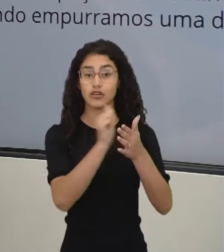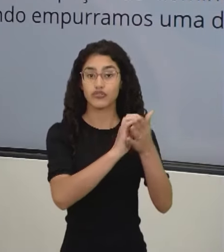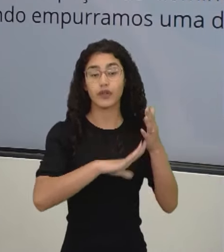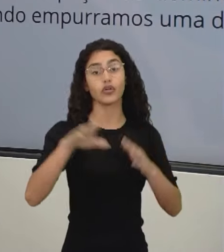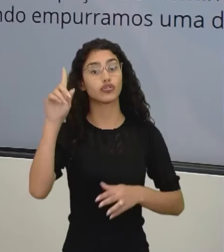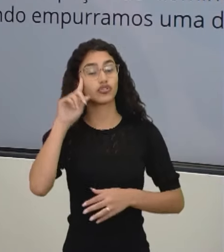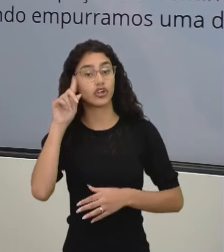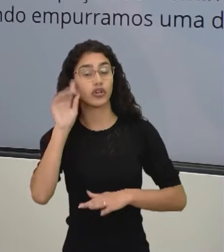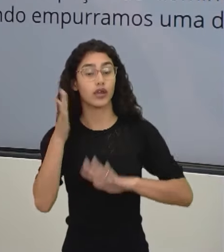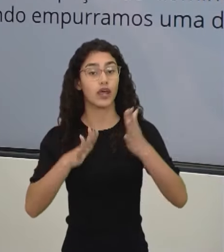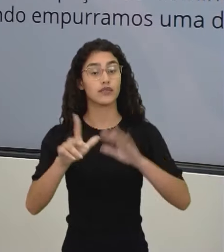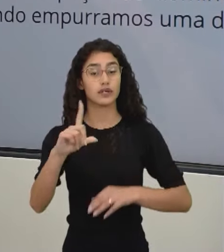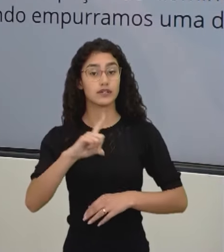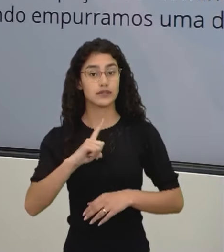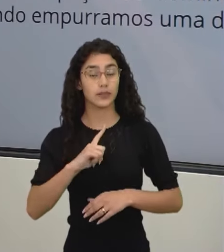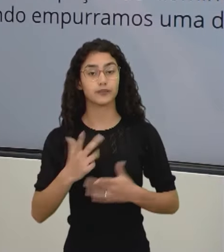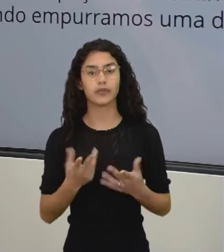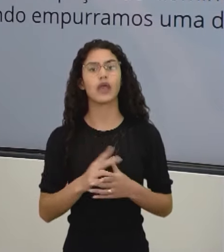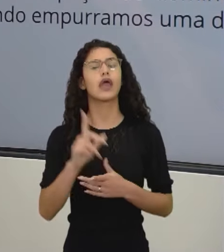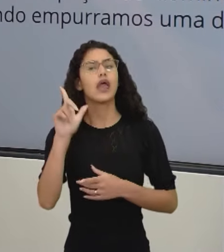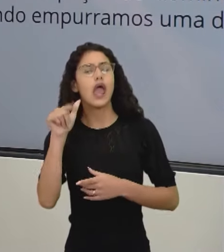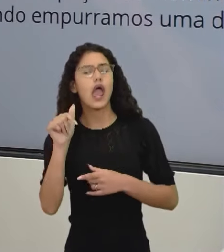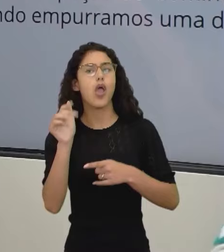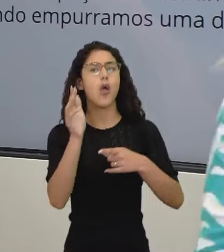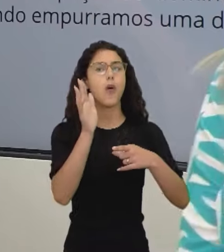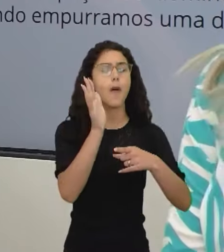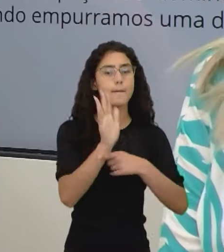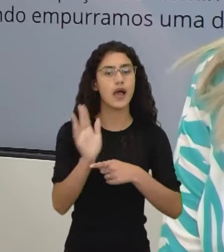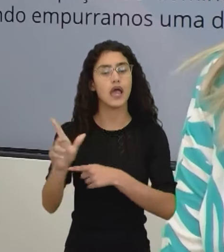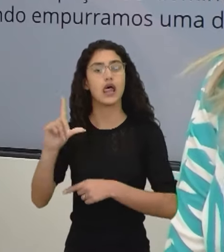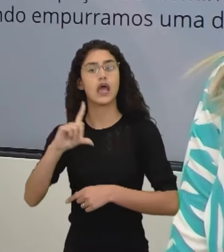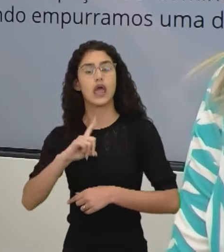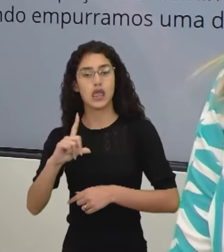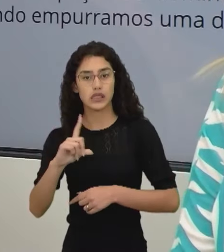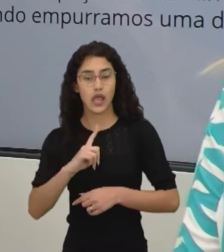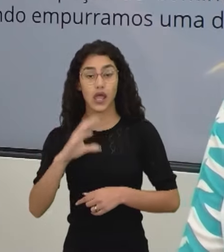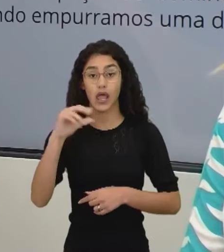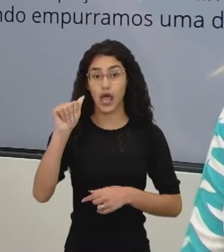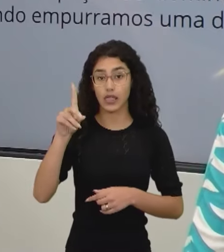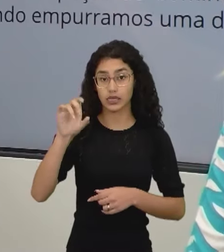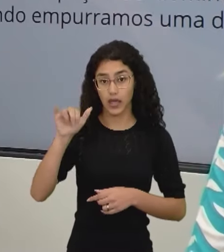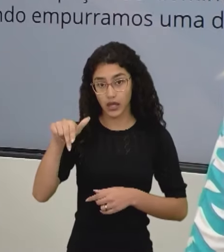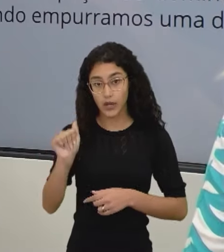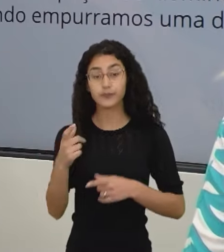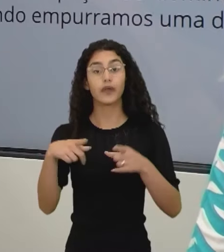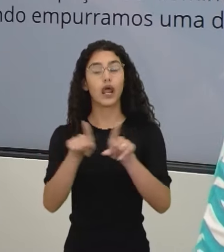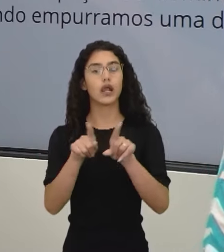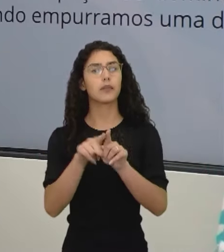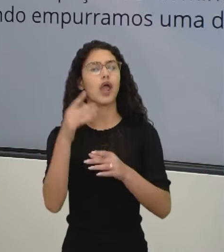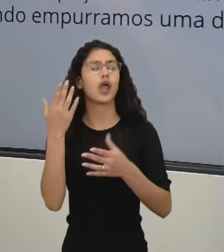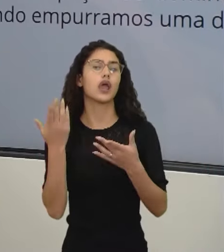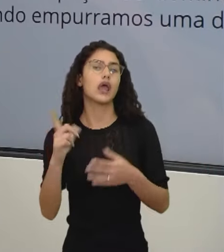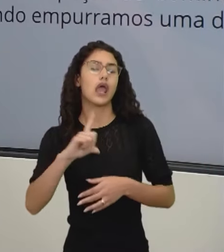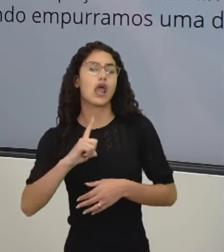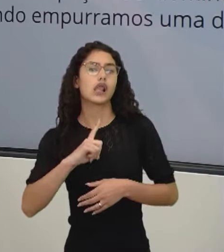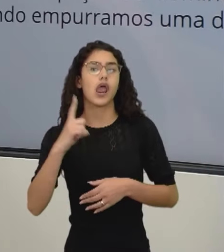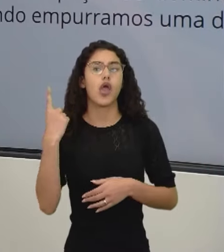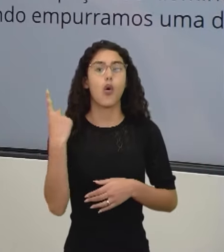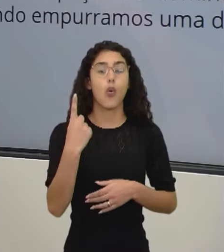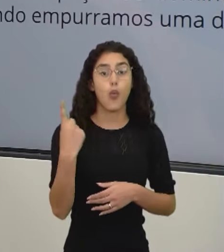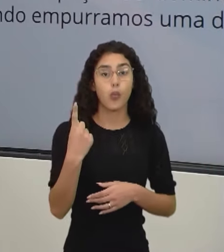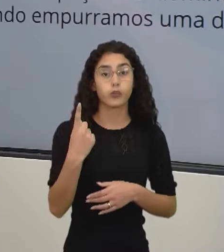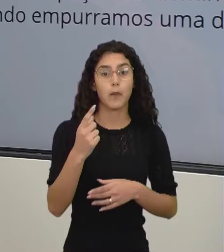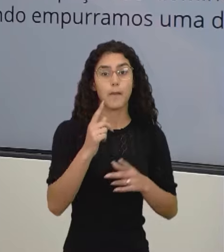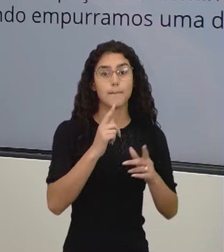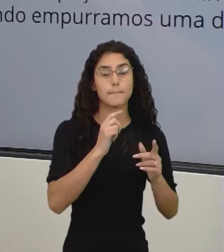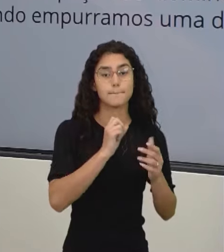dia que muitas vezes tem. E ela é uma máquina de efeito em cadeia, né? Que é justamente você ter um disparador que